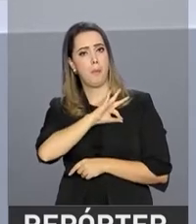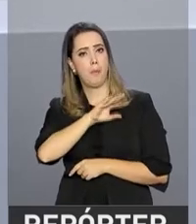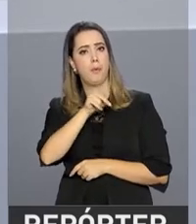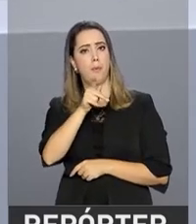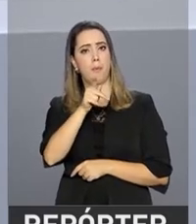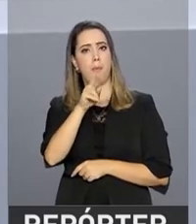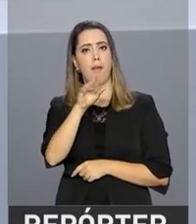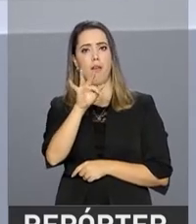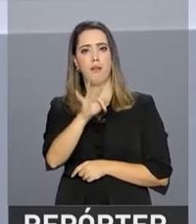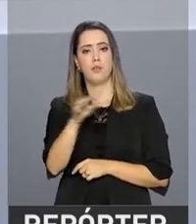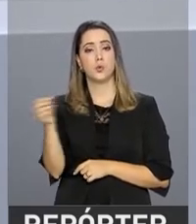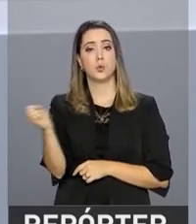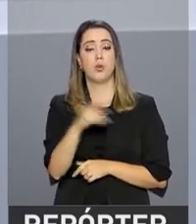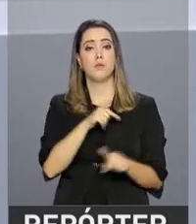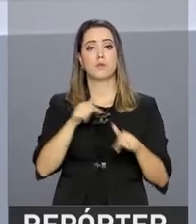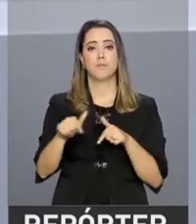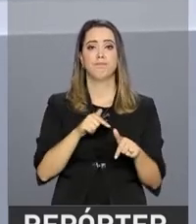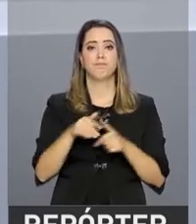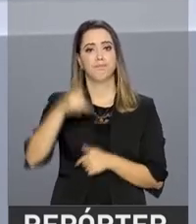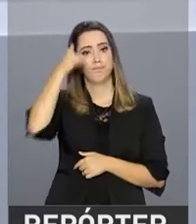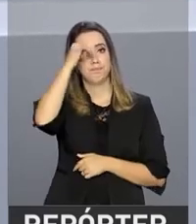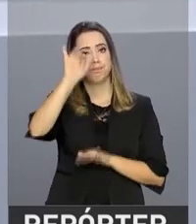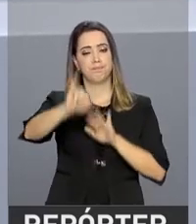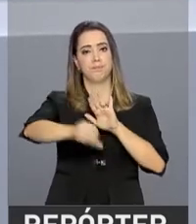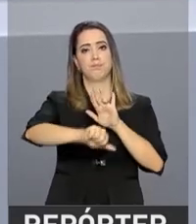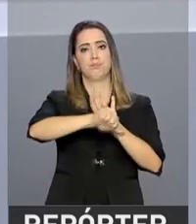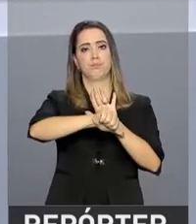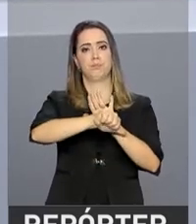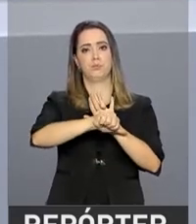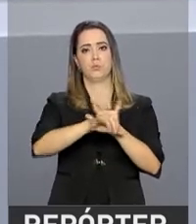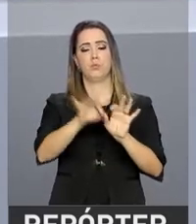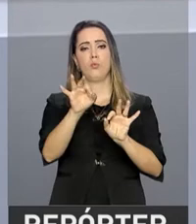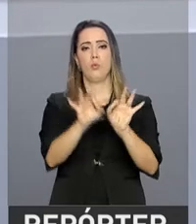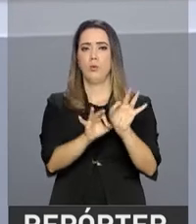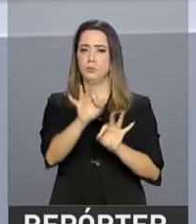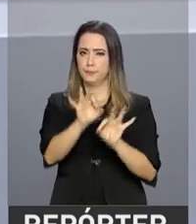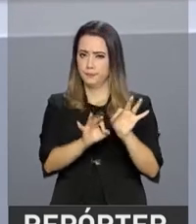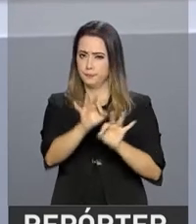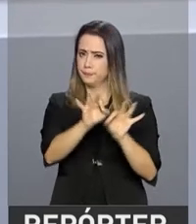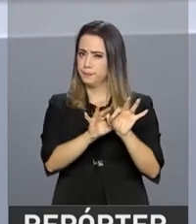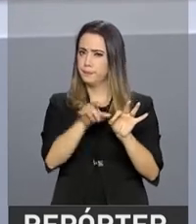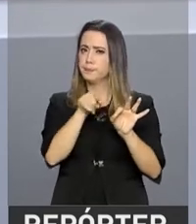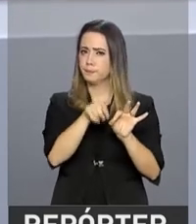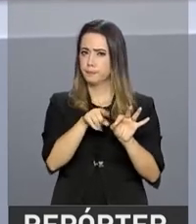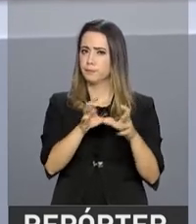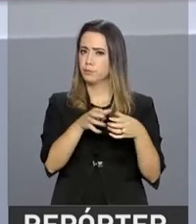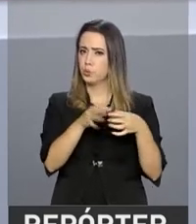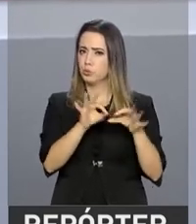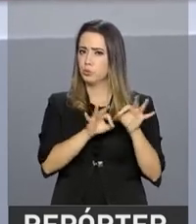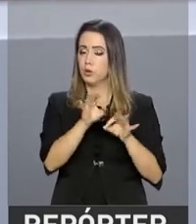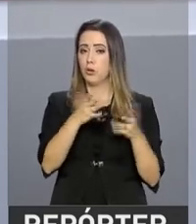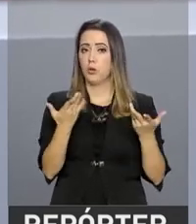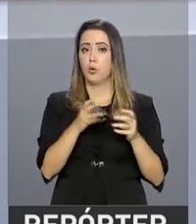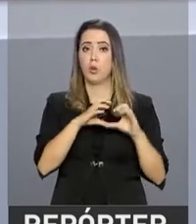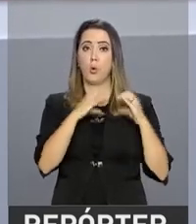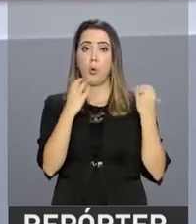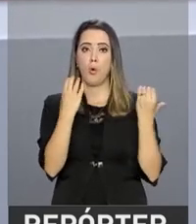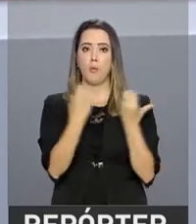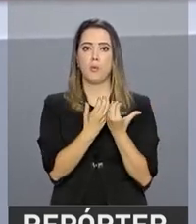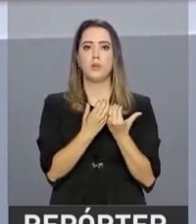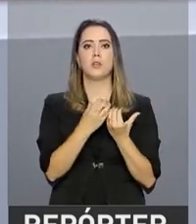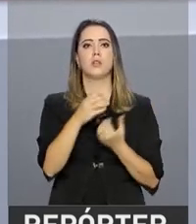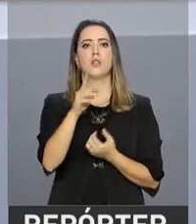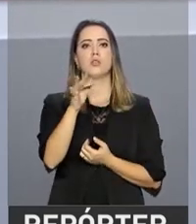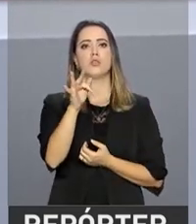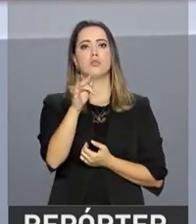fazem hoje novas operações de combate ao crime no estado do rio de janeiro uma das ações na comunidade do frade em angra dos